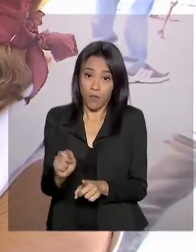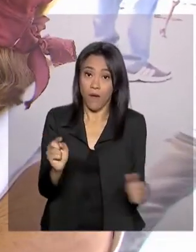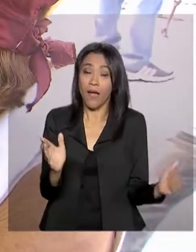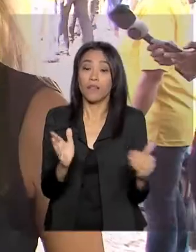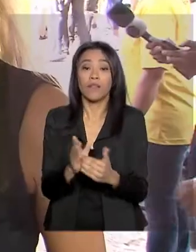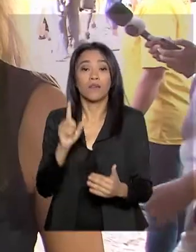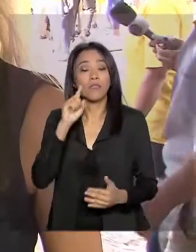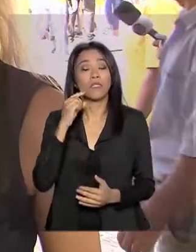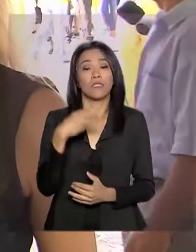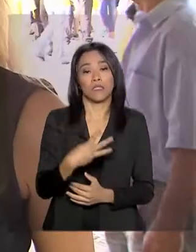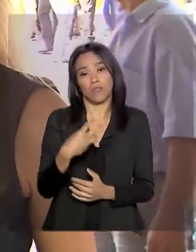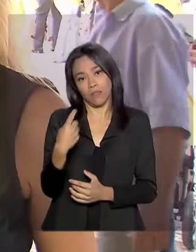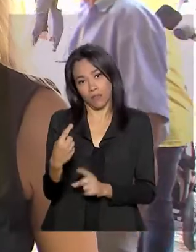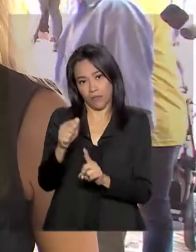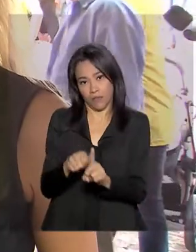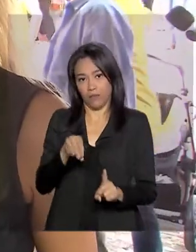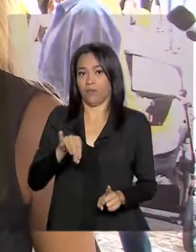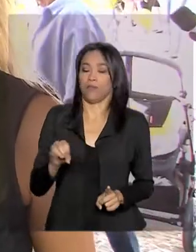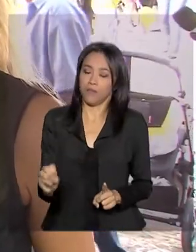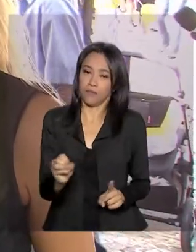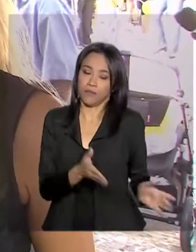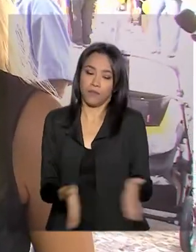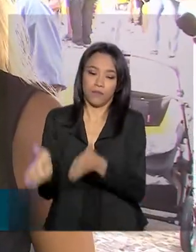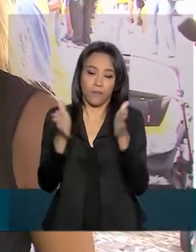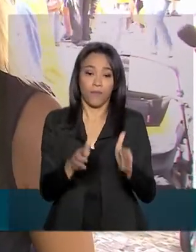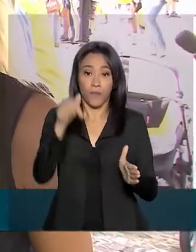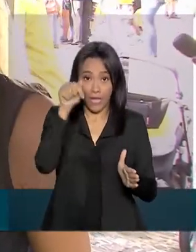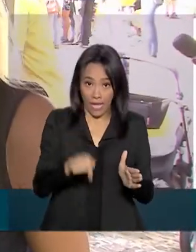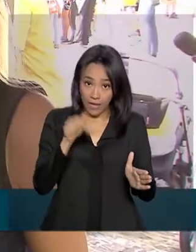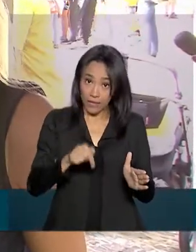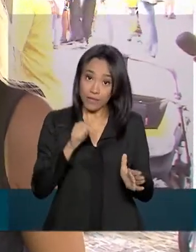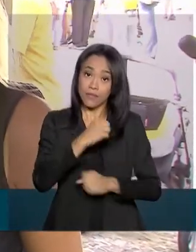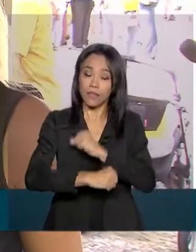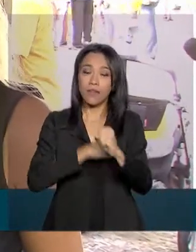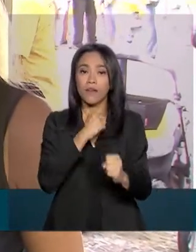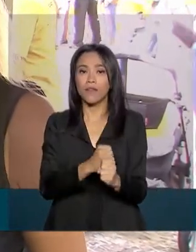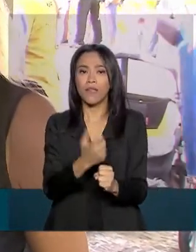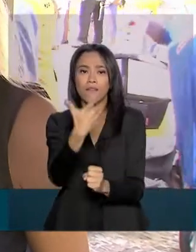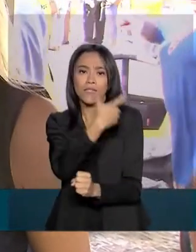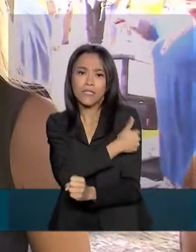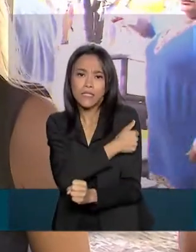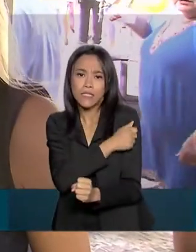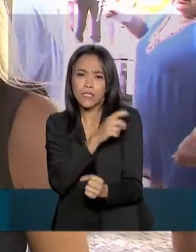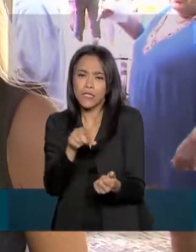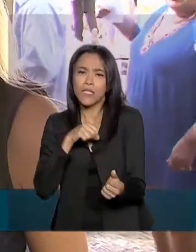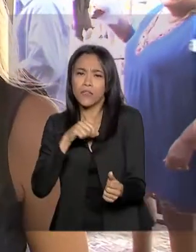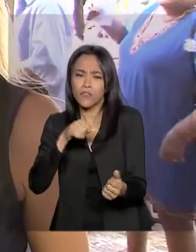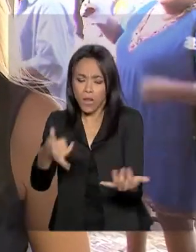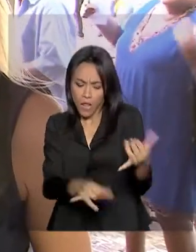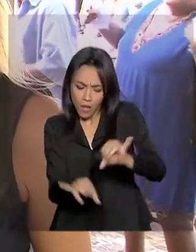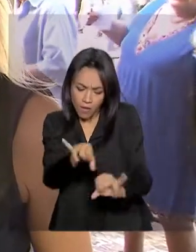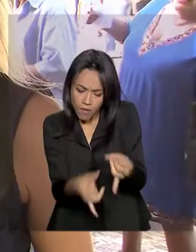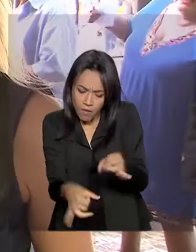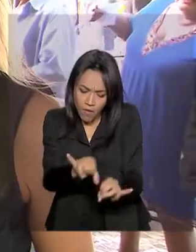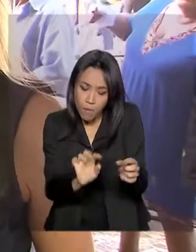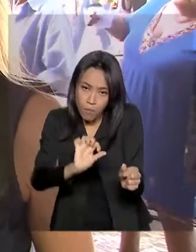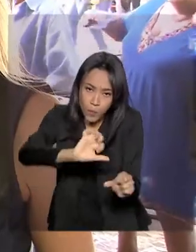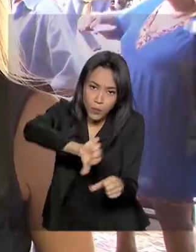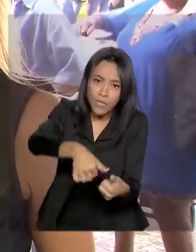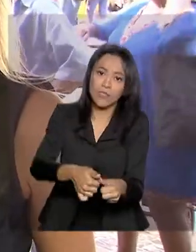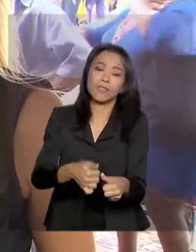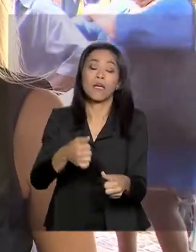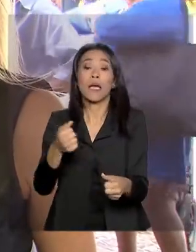de maio. Este ano, a vacina produzida foi atualizada em laboratório. Agora, ela protege contra os